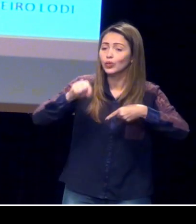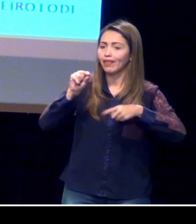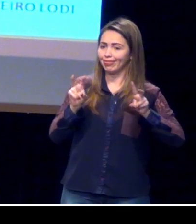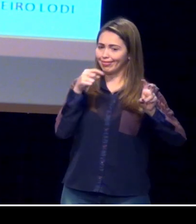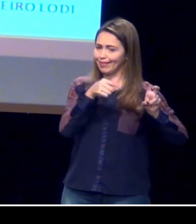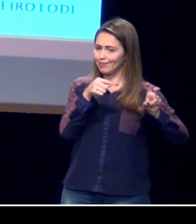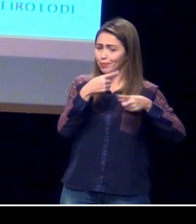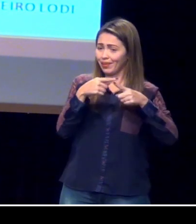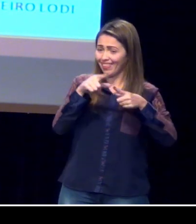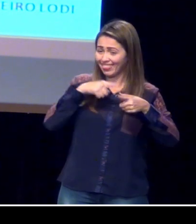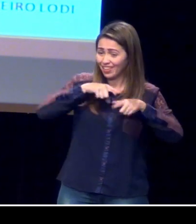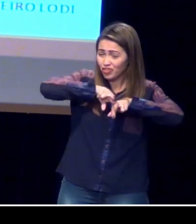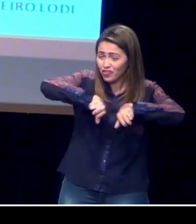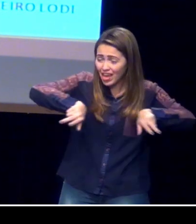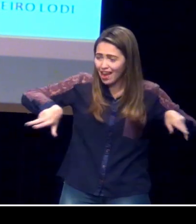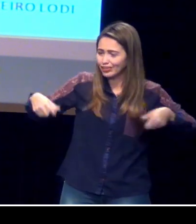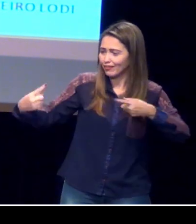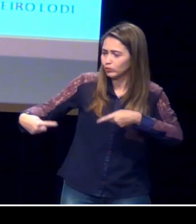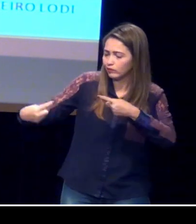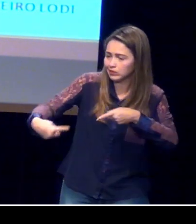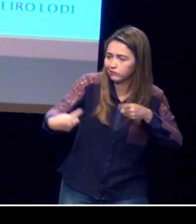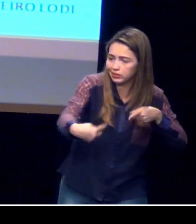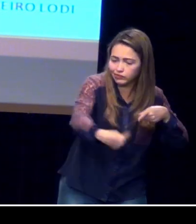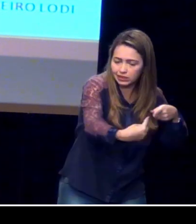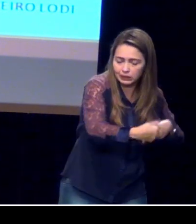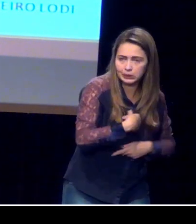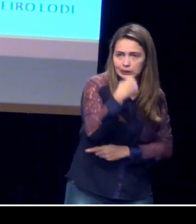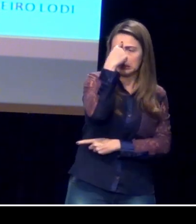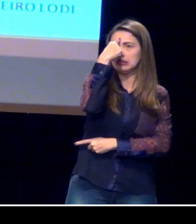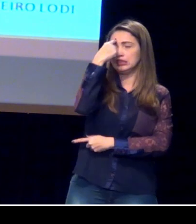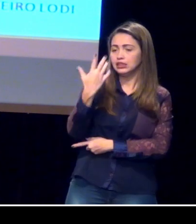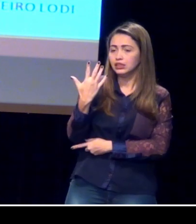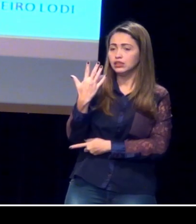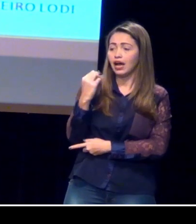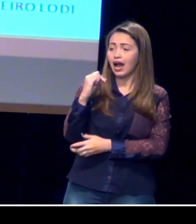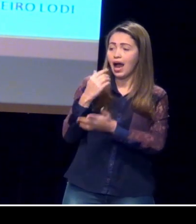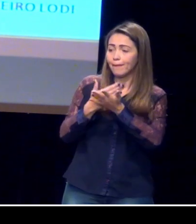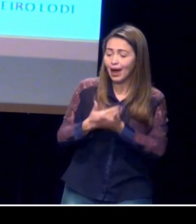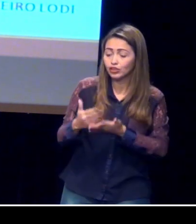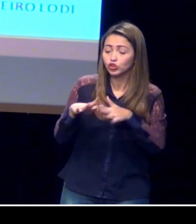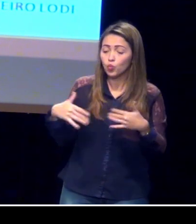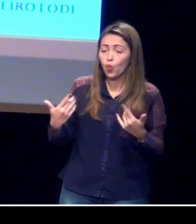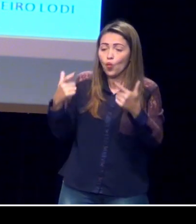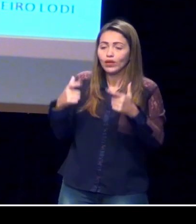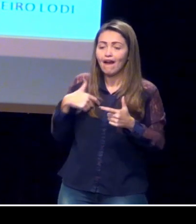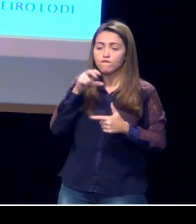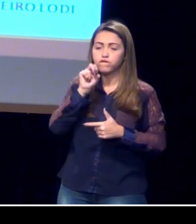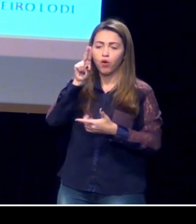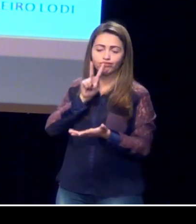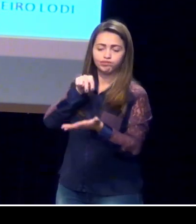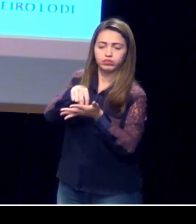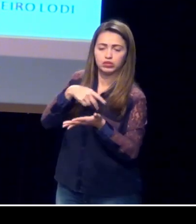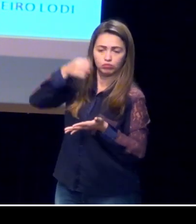tema, porque são tantos os desafios que eu falei, bom, a partir de que lugar que eu vou abordar